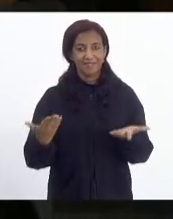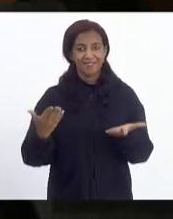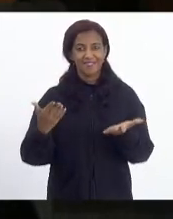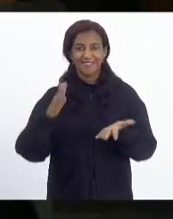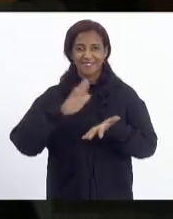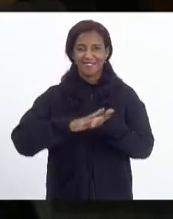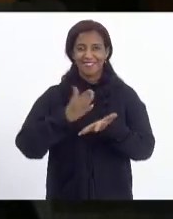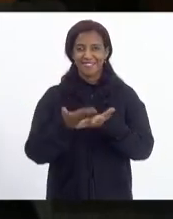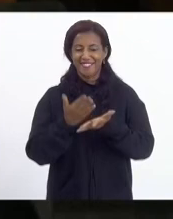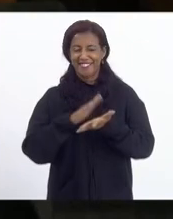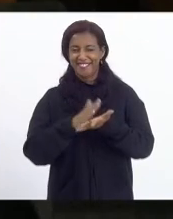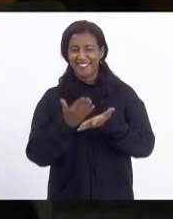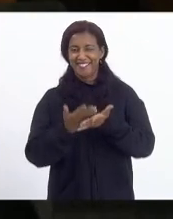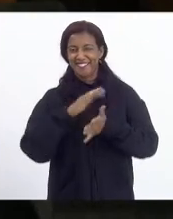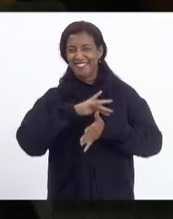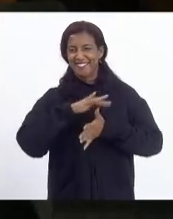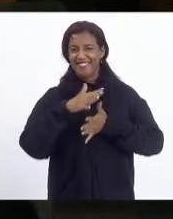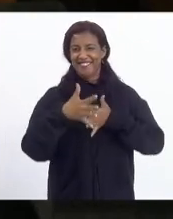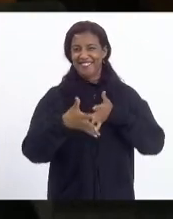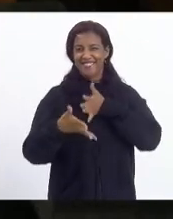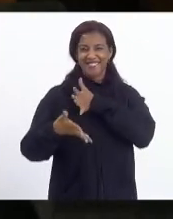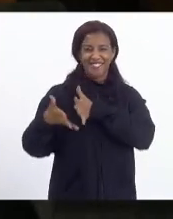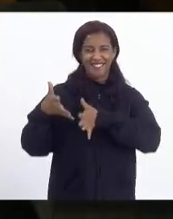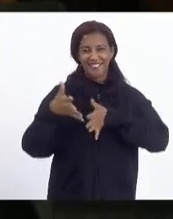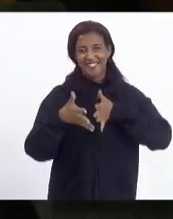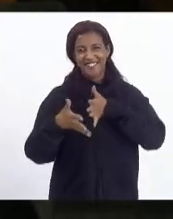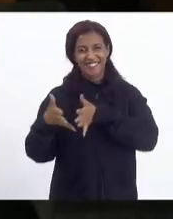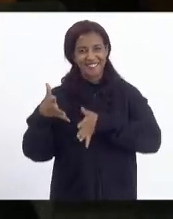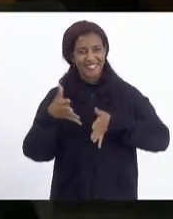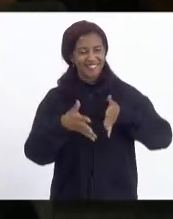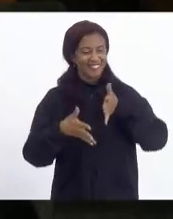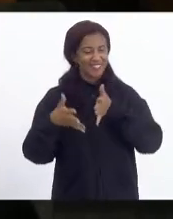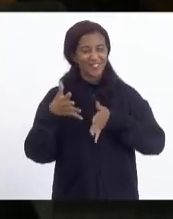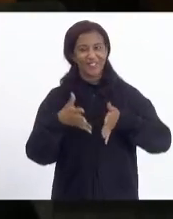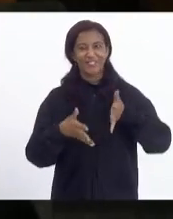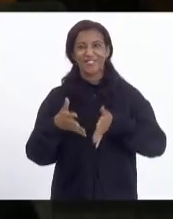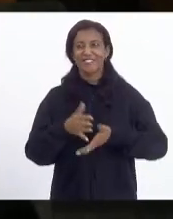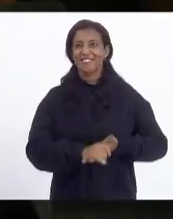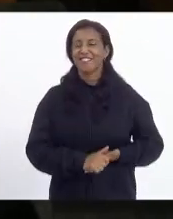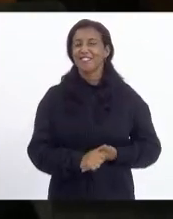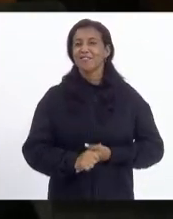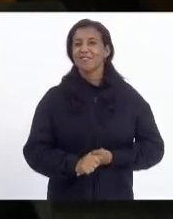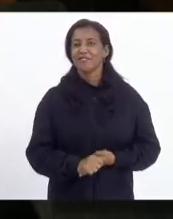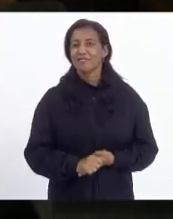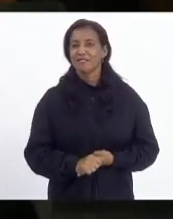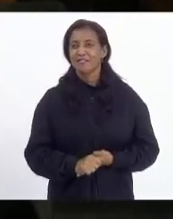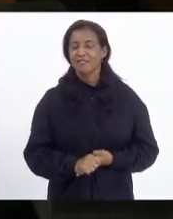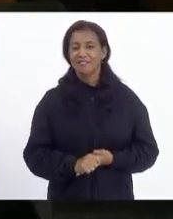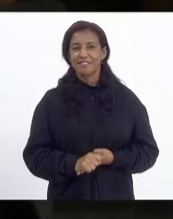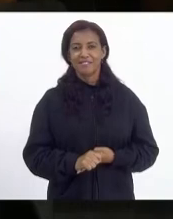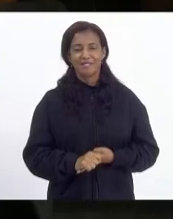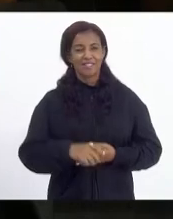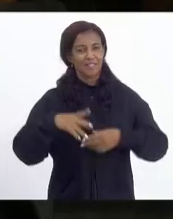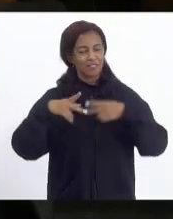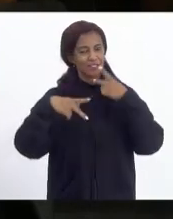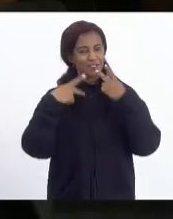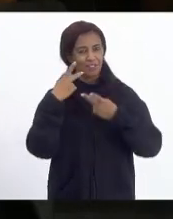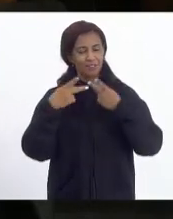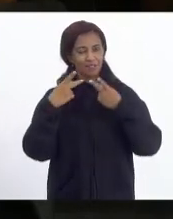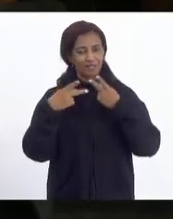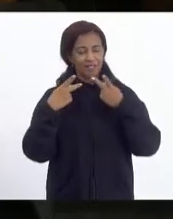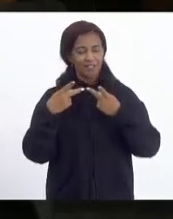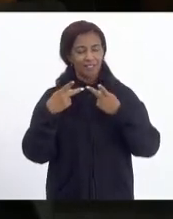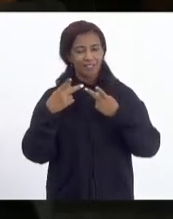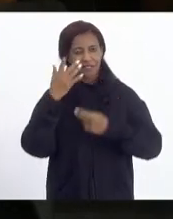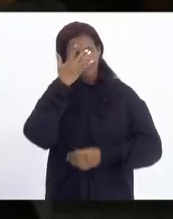intérprete da linguagem de libra que leva a nossa fala